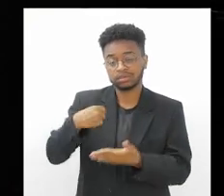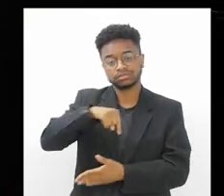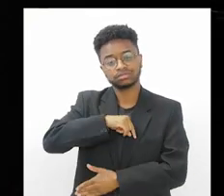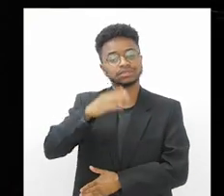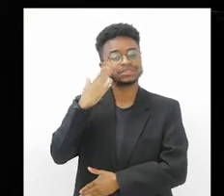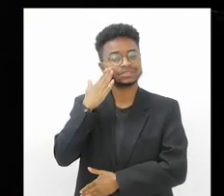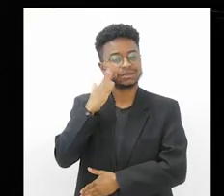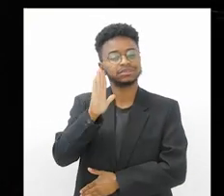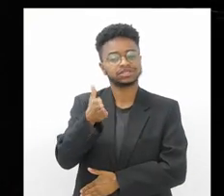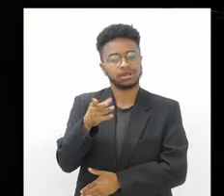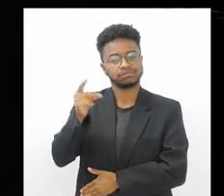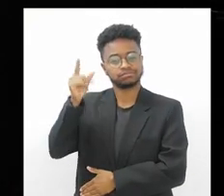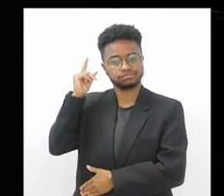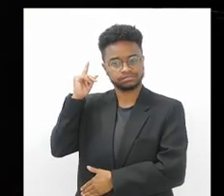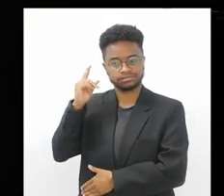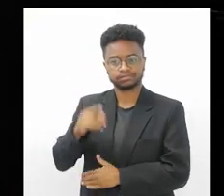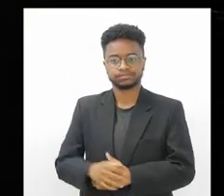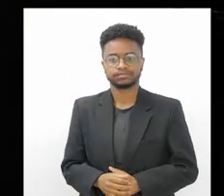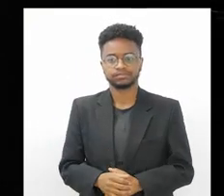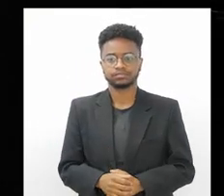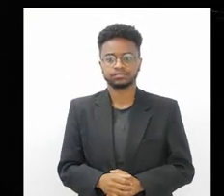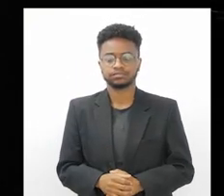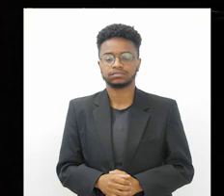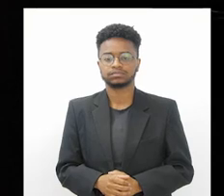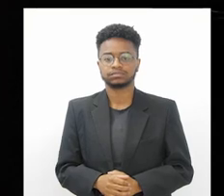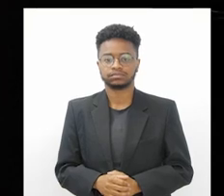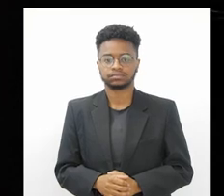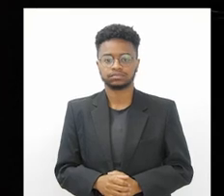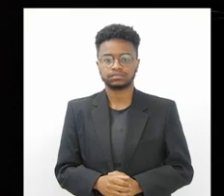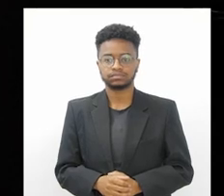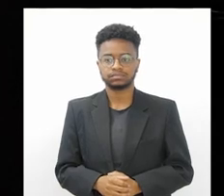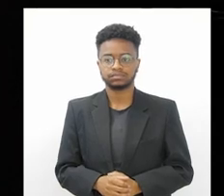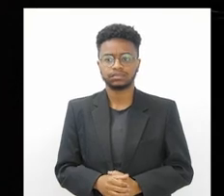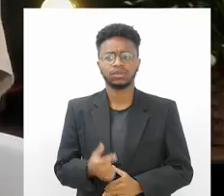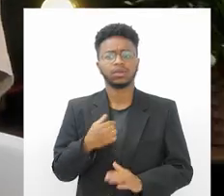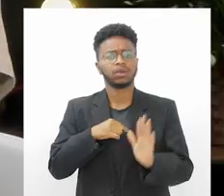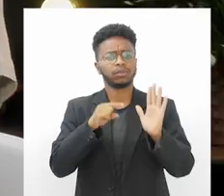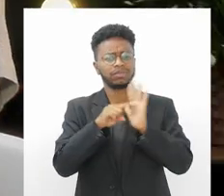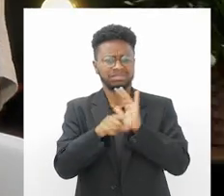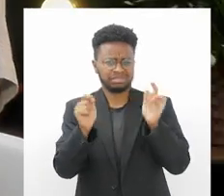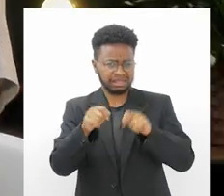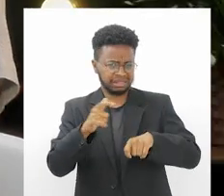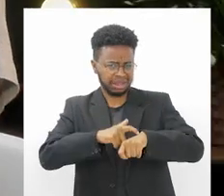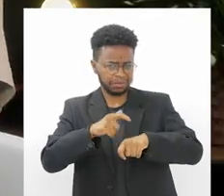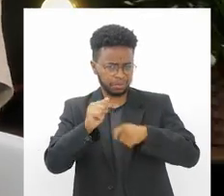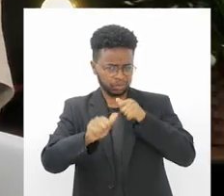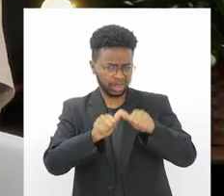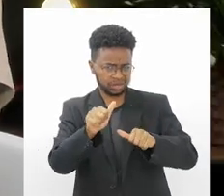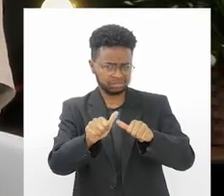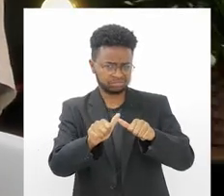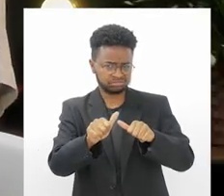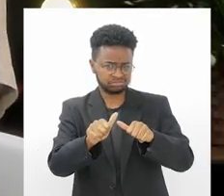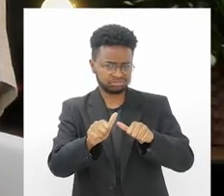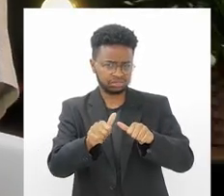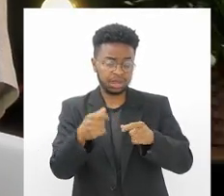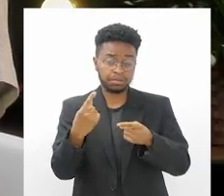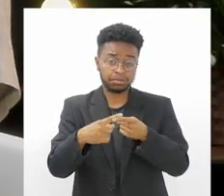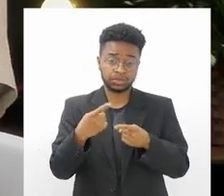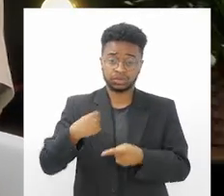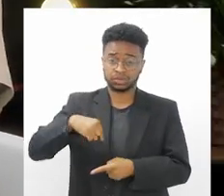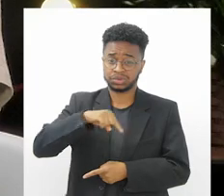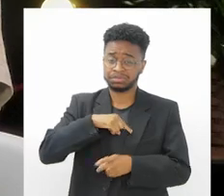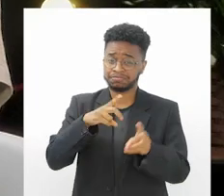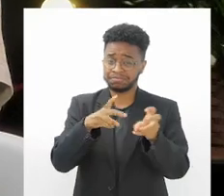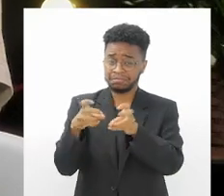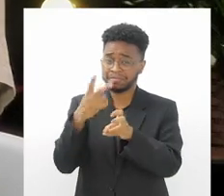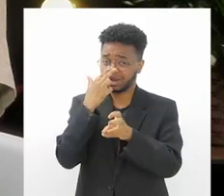já sabe há um certo tempo. E deixa eu perguntar para o senhor, professor Alessandro, será que ainda dá tempo de se mudar isso? Porque, pelo que a gente tem